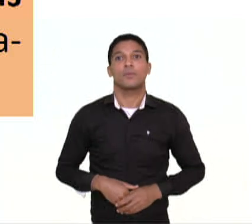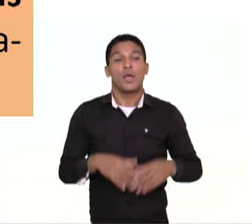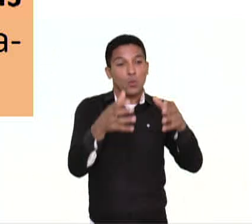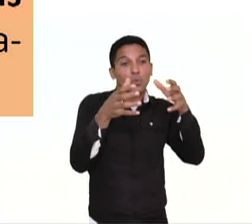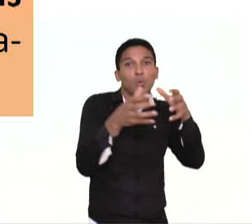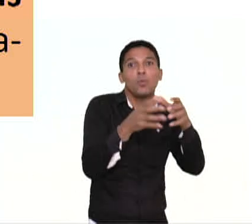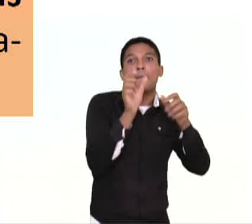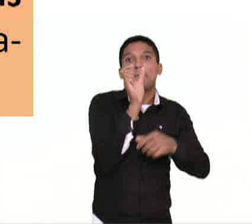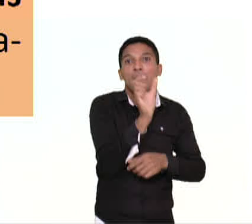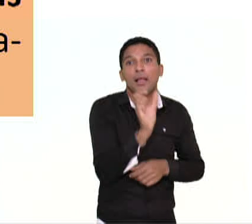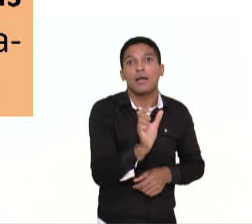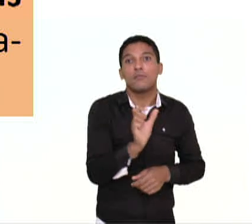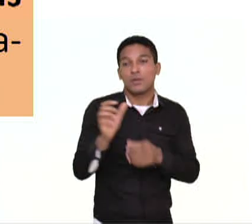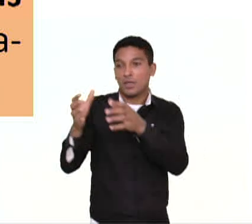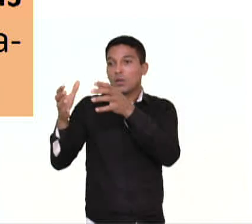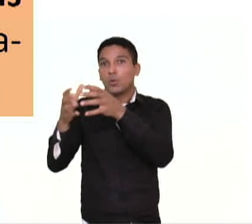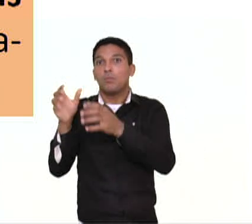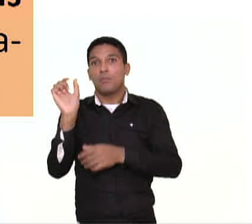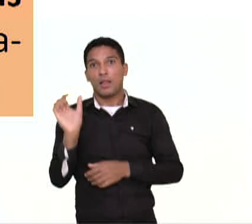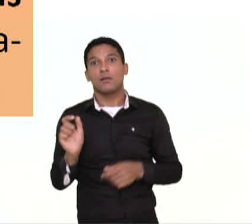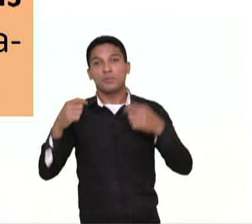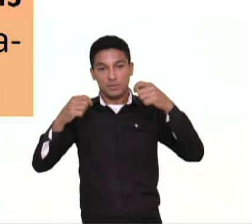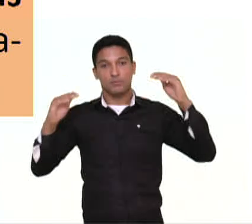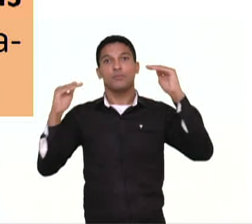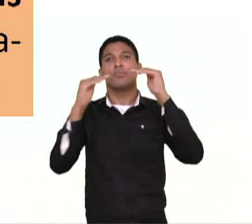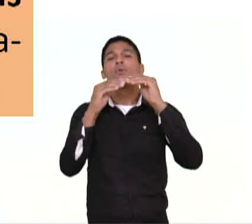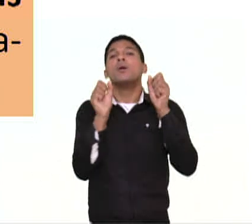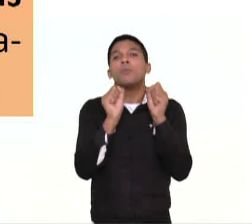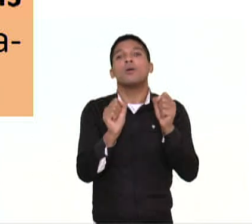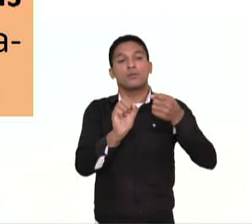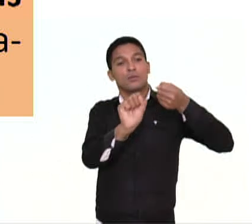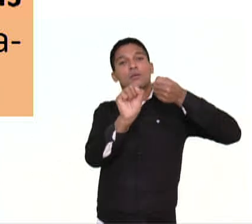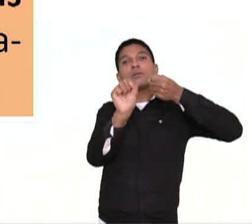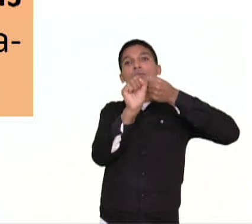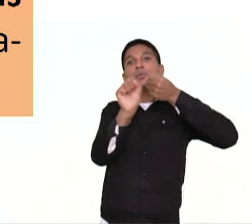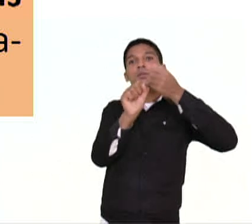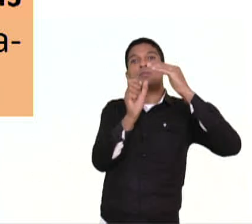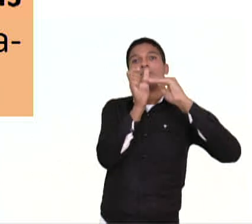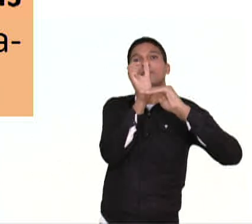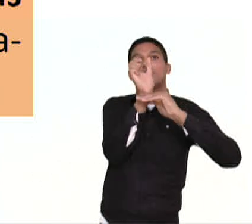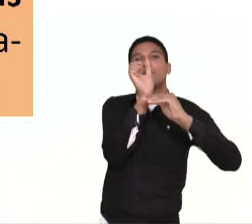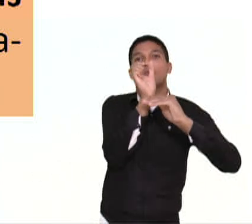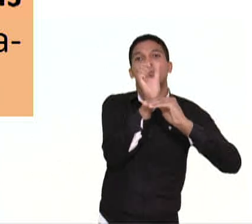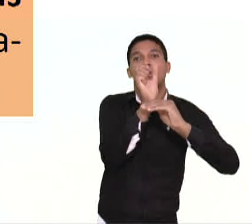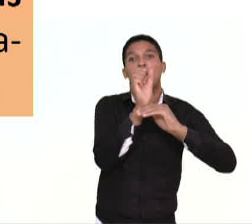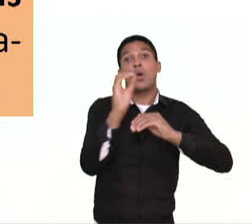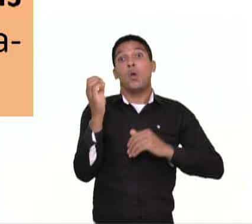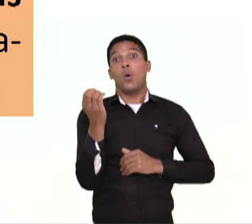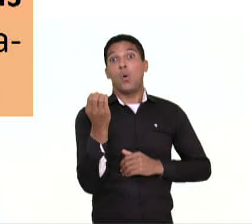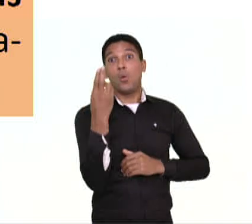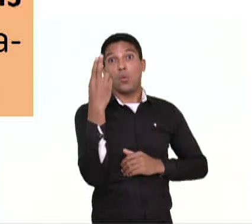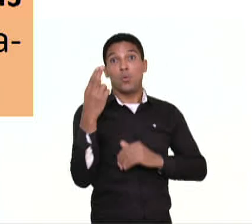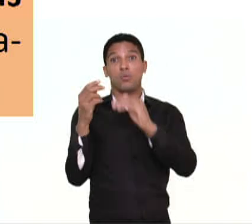na relação entre um substantivo, ou um pronome, um numeral substantivo, e as palavras que a ele se ligam para